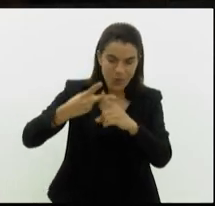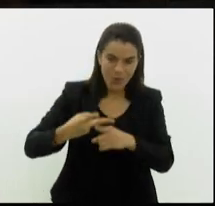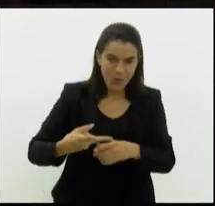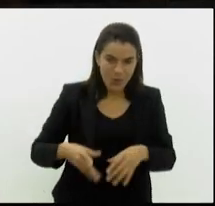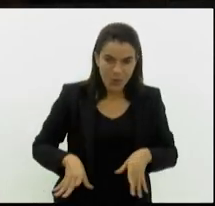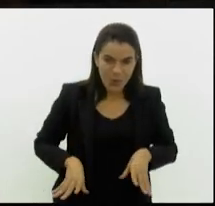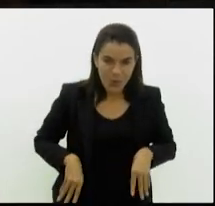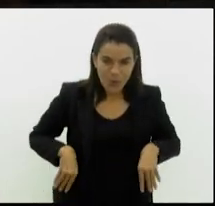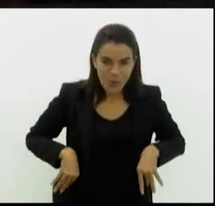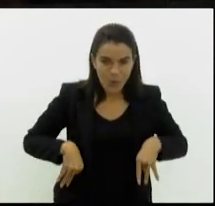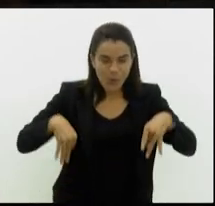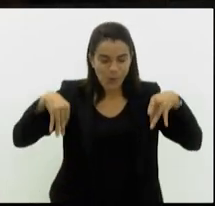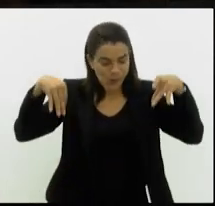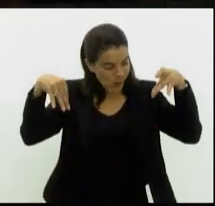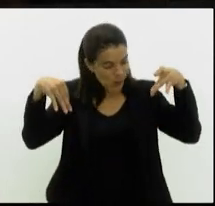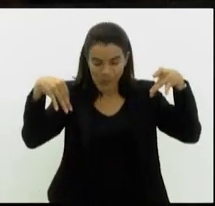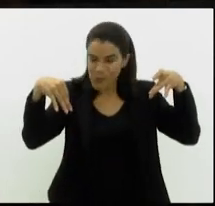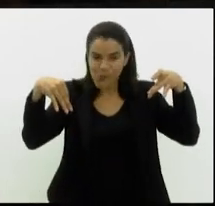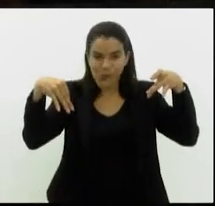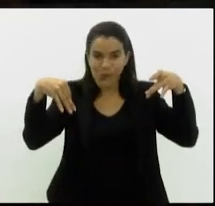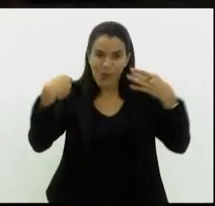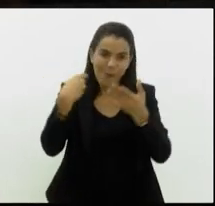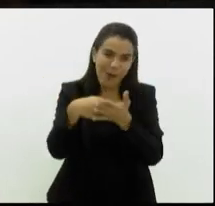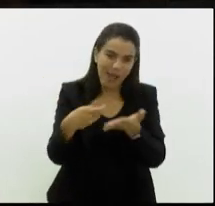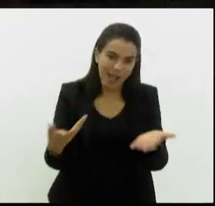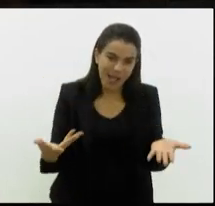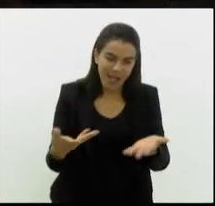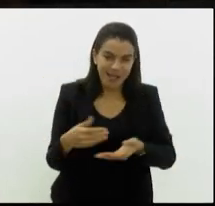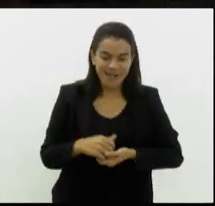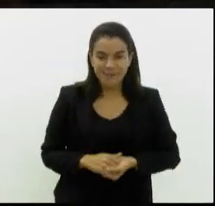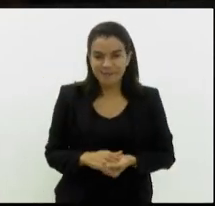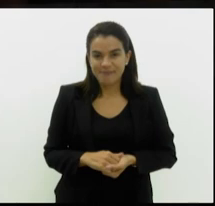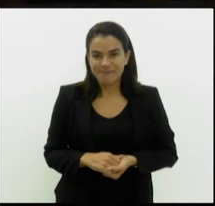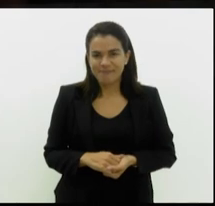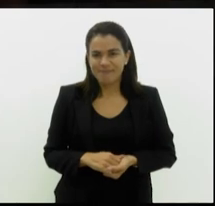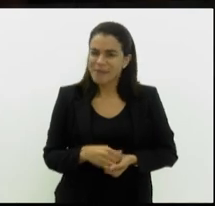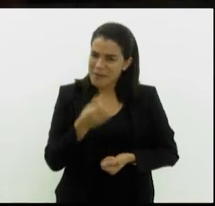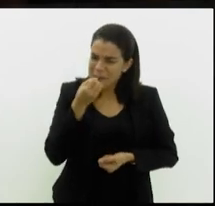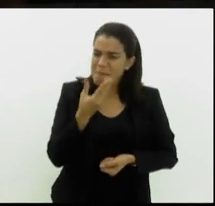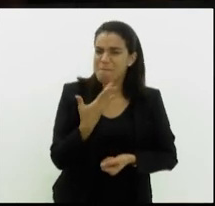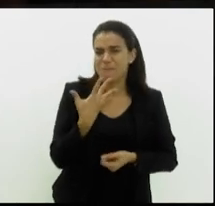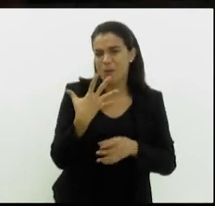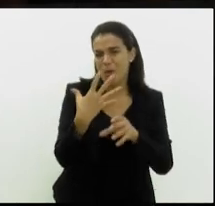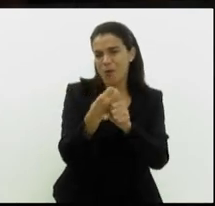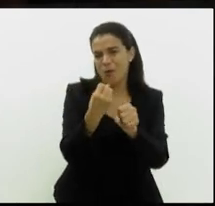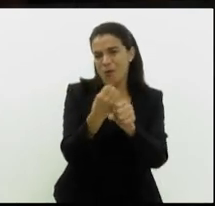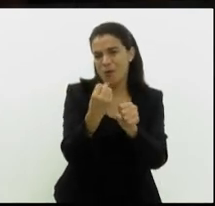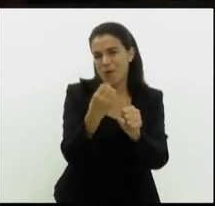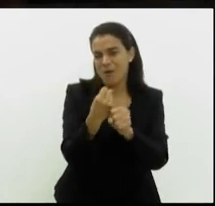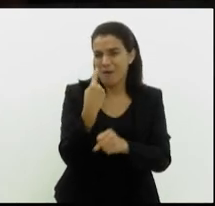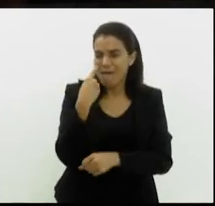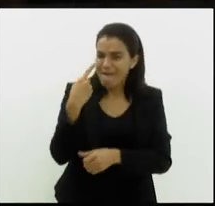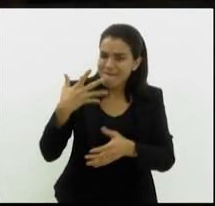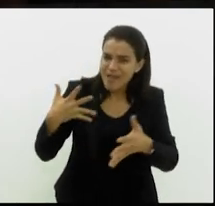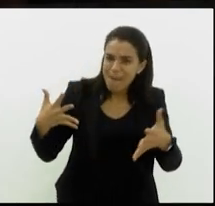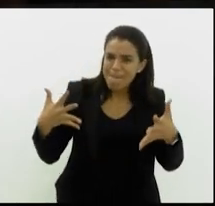bolso da população em pagar tarifa. É bom fazer essa conta para entender o impacto